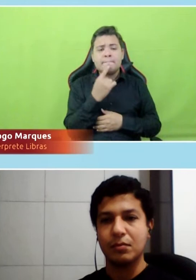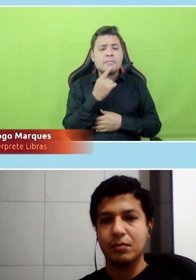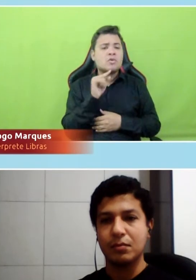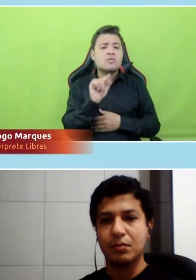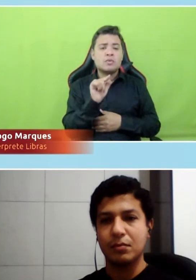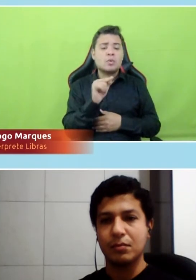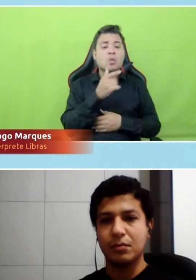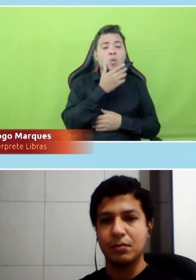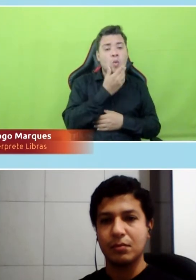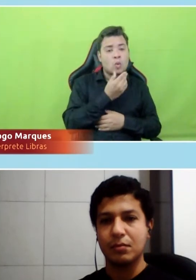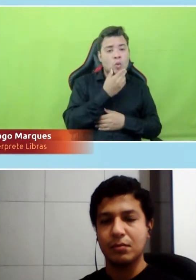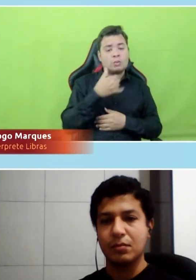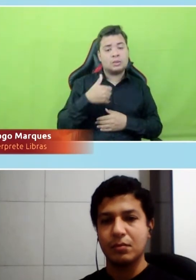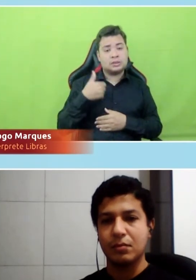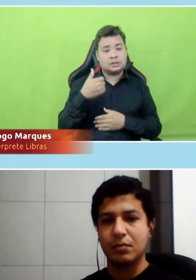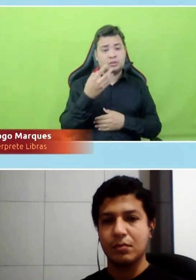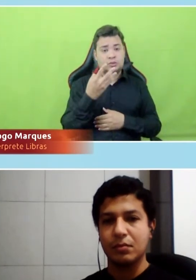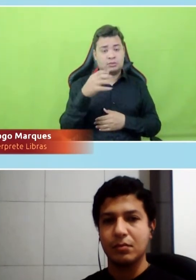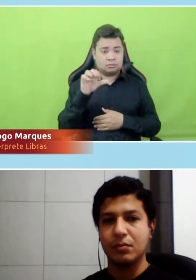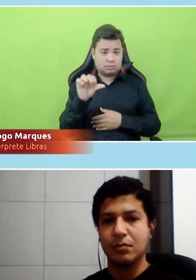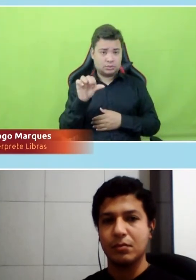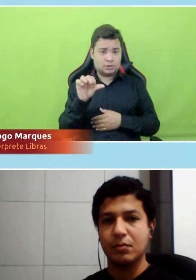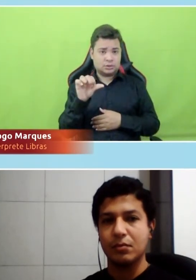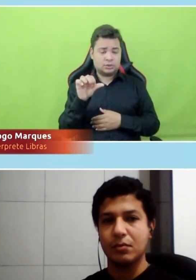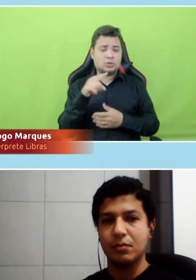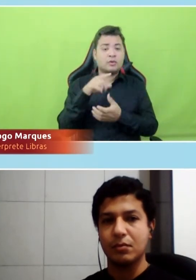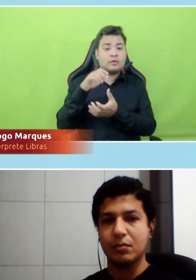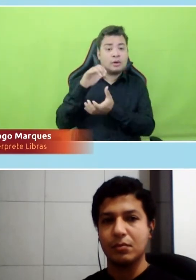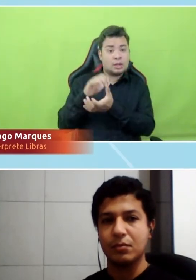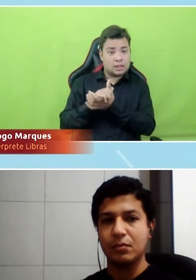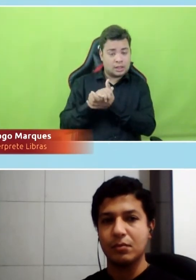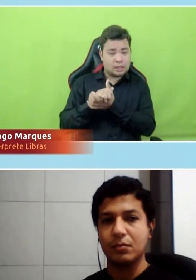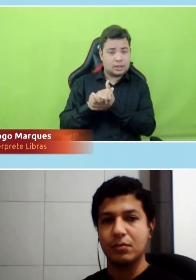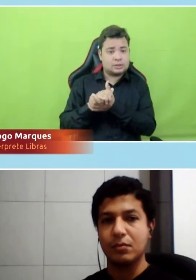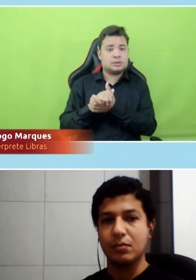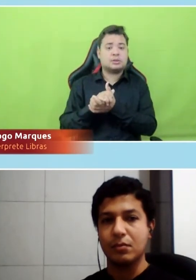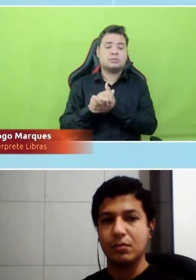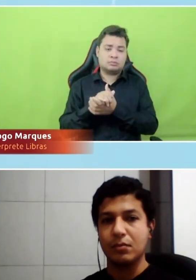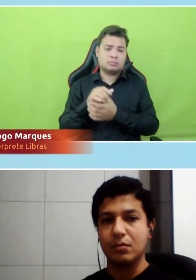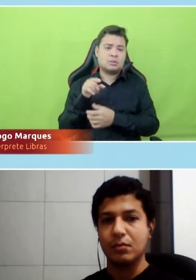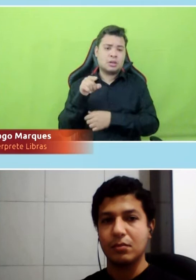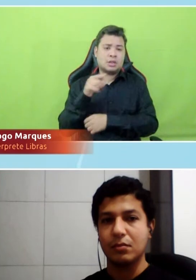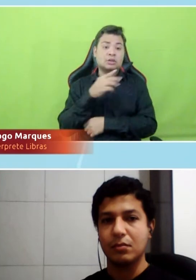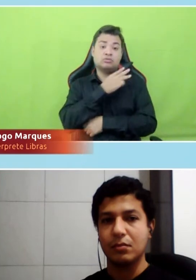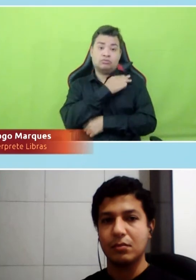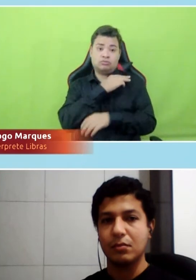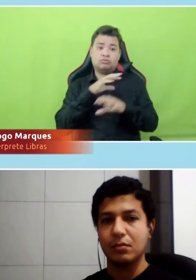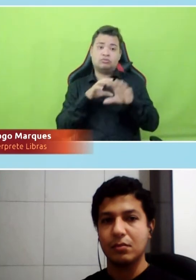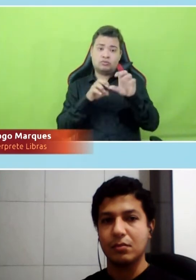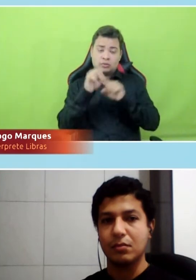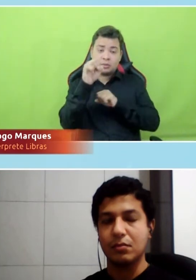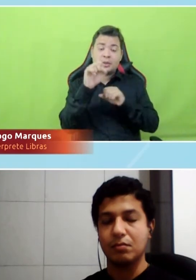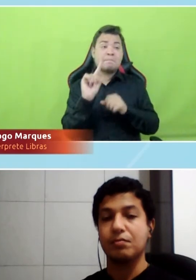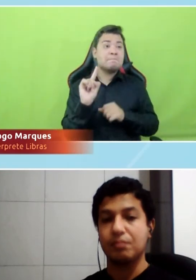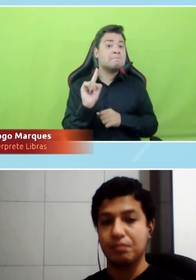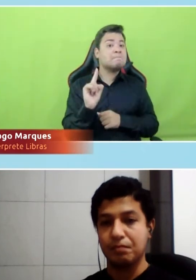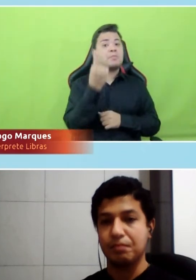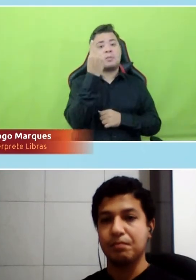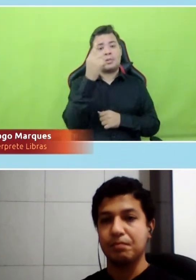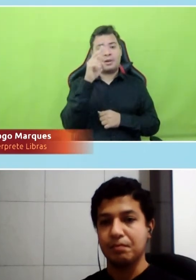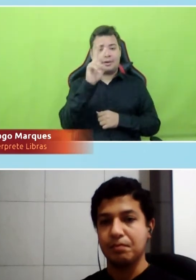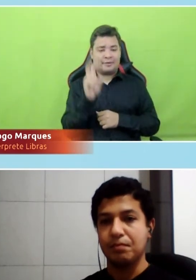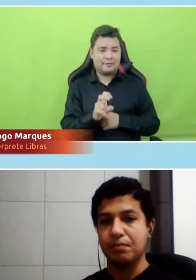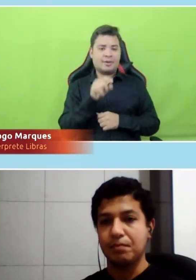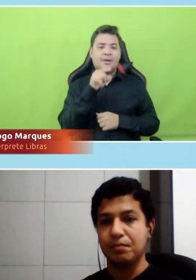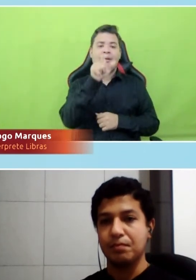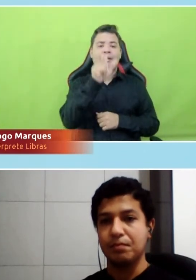49 anos, é casado, tem ensino médio e pela primeira vez é negro. Até a eleição passada,